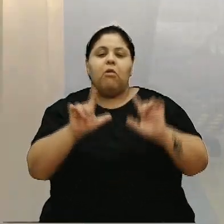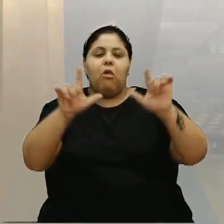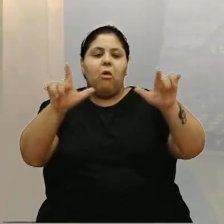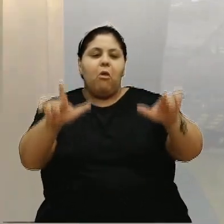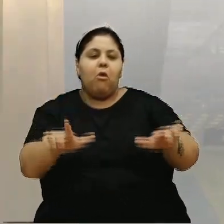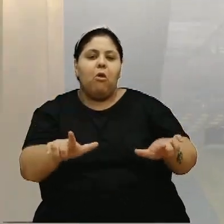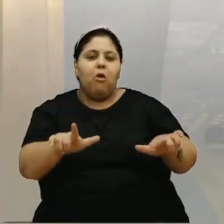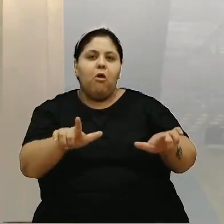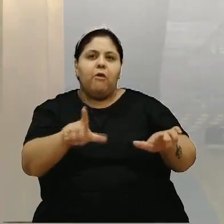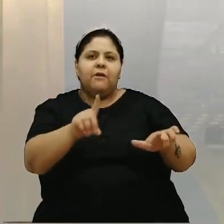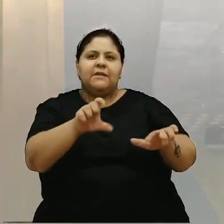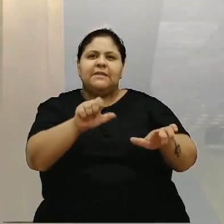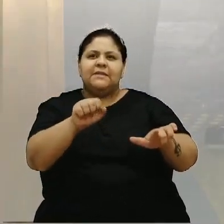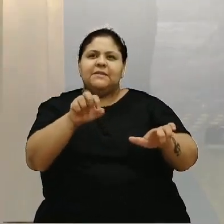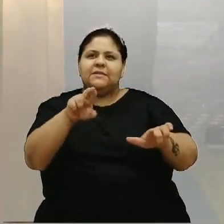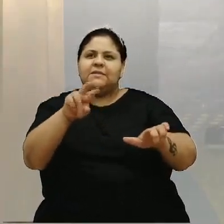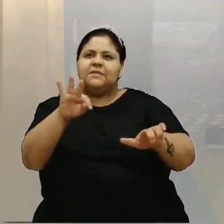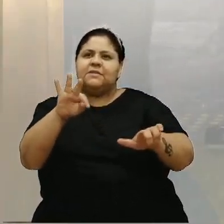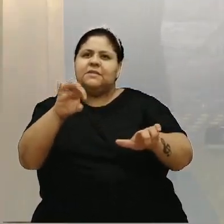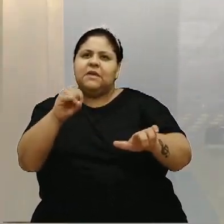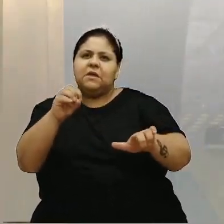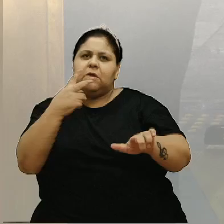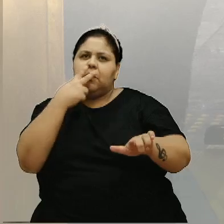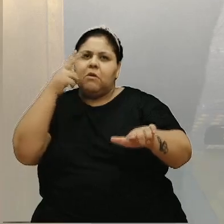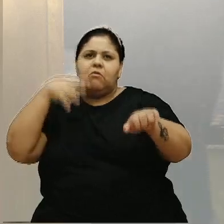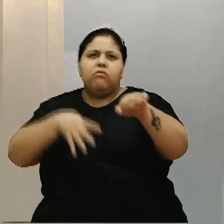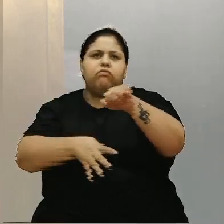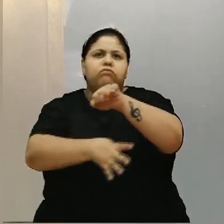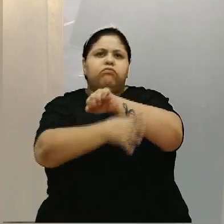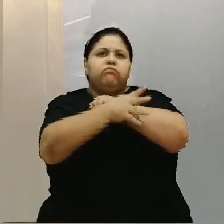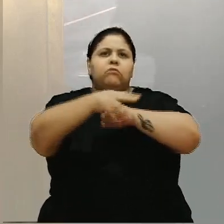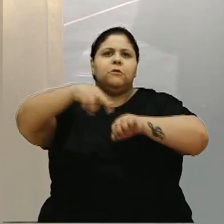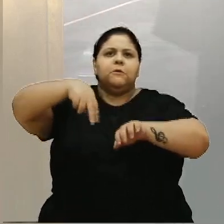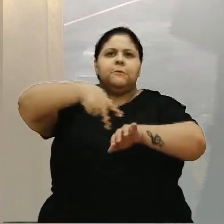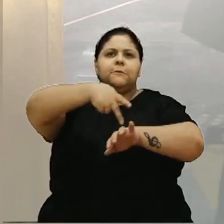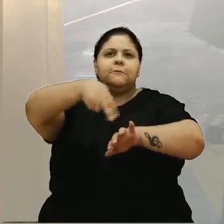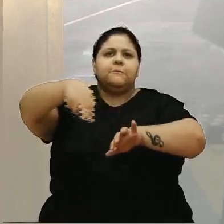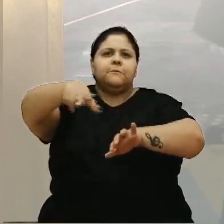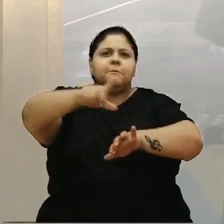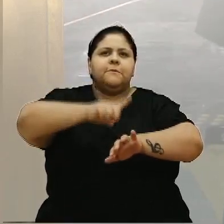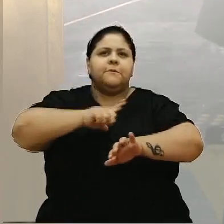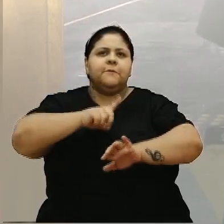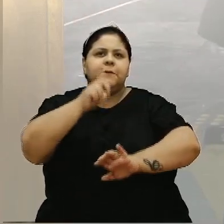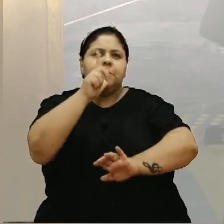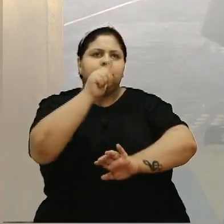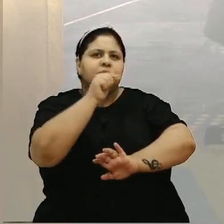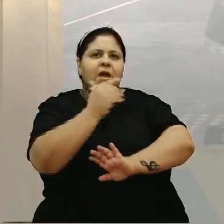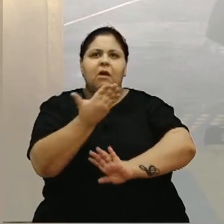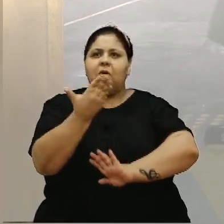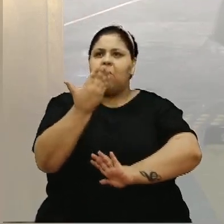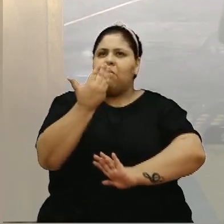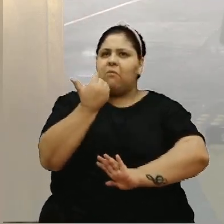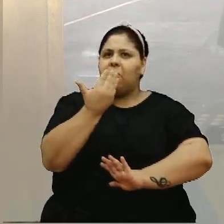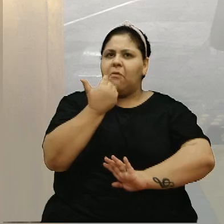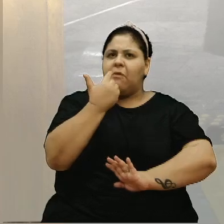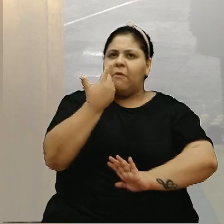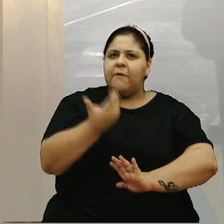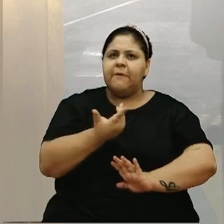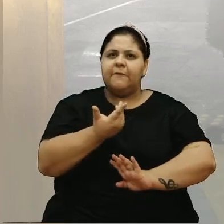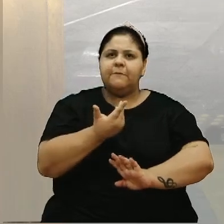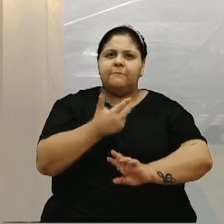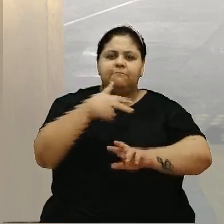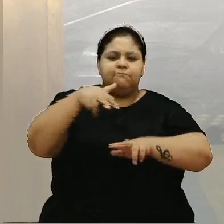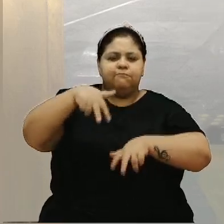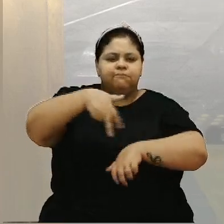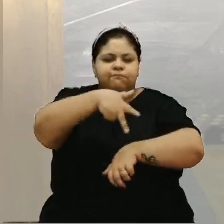destes viajantes, e ele caminhava, ele já não tinha mais água, ele já não tinha mais comida, e ele perseguia